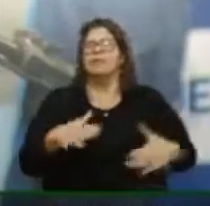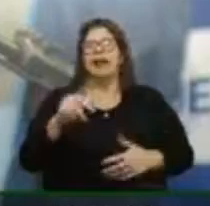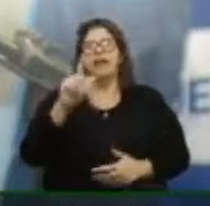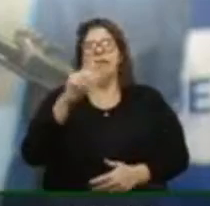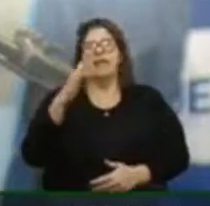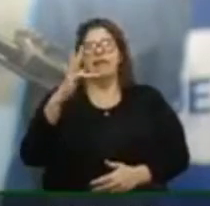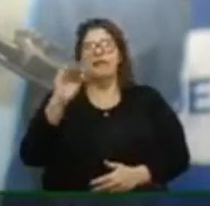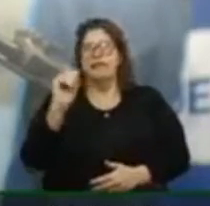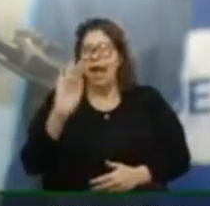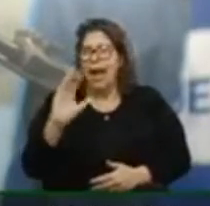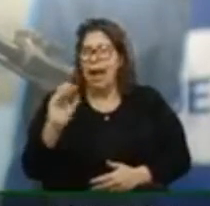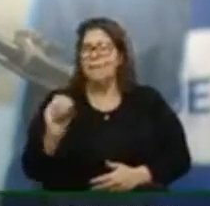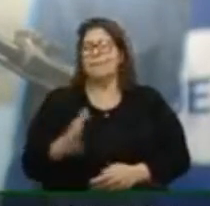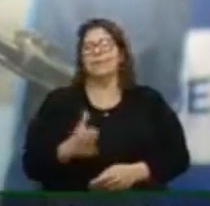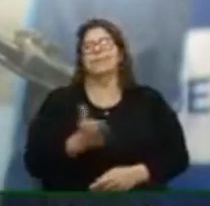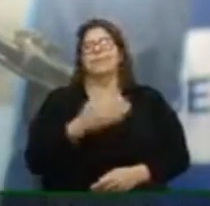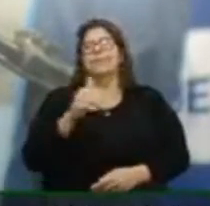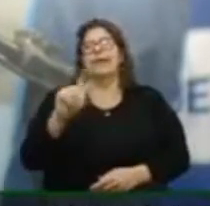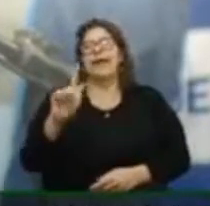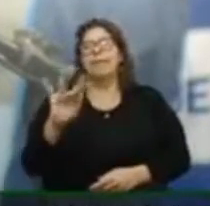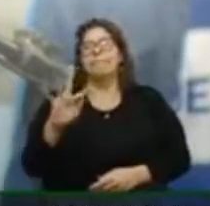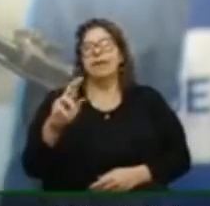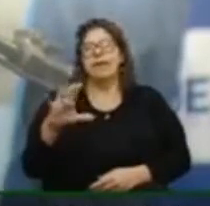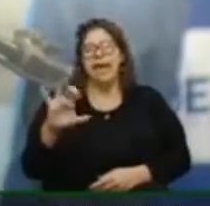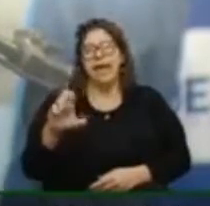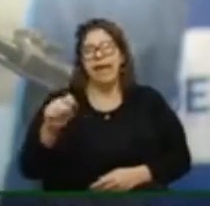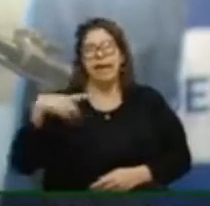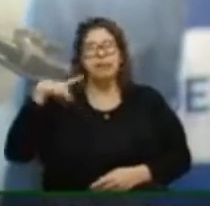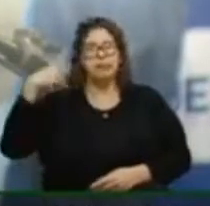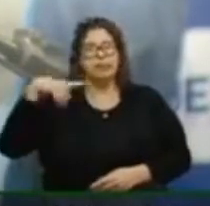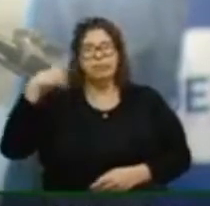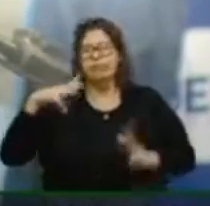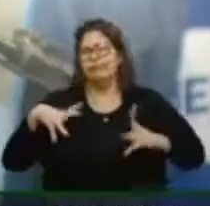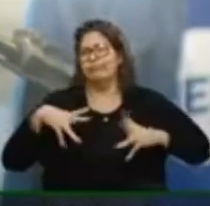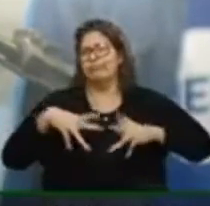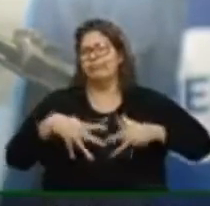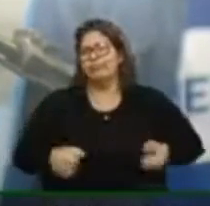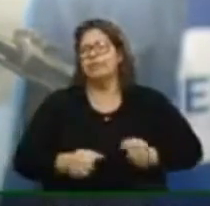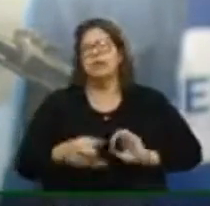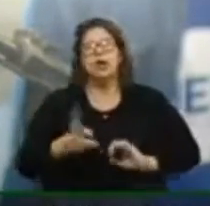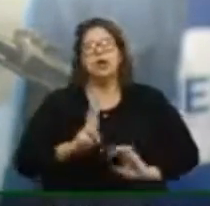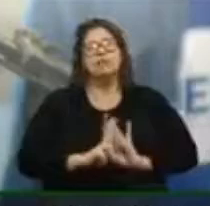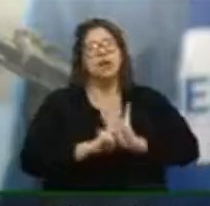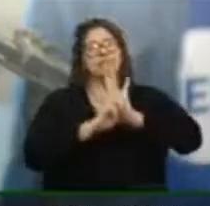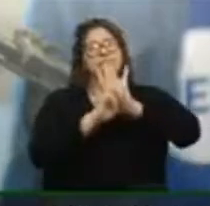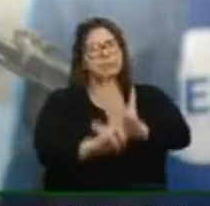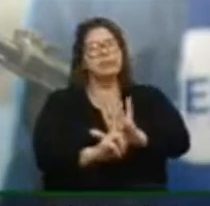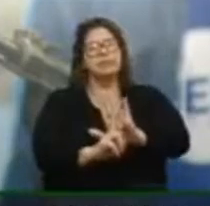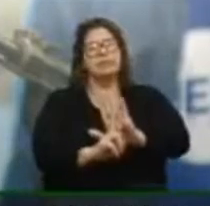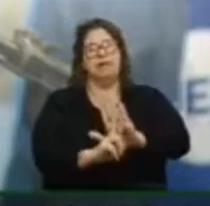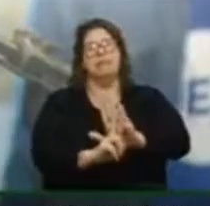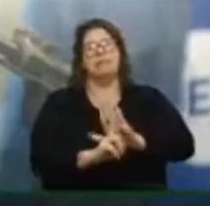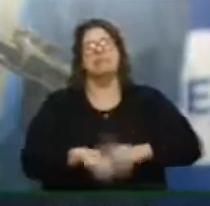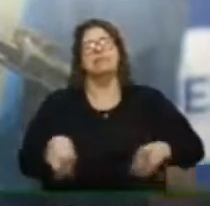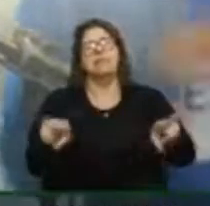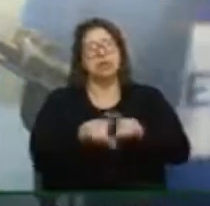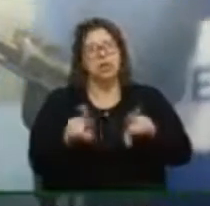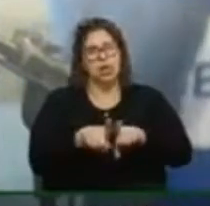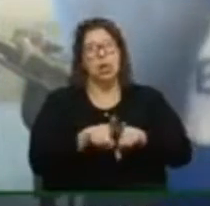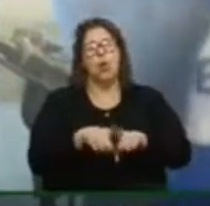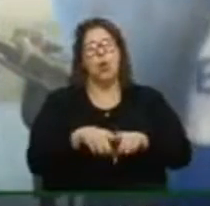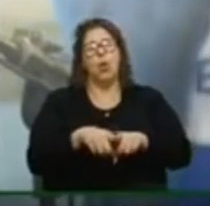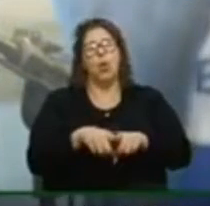a iniciativa da audiência pública e todos os deputados e deputadas aqui representados e outros que se eu tenho certeza que tem